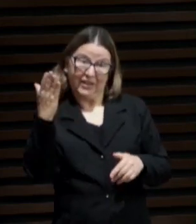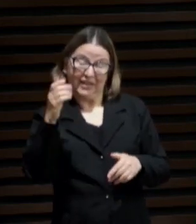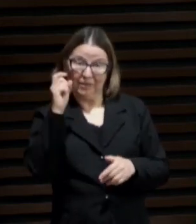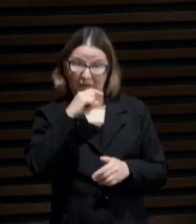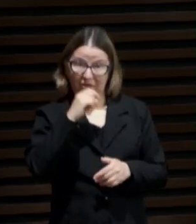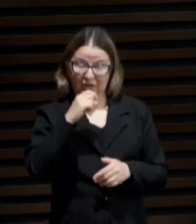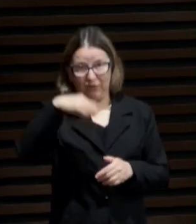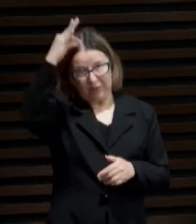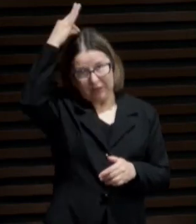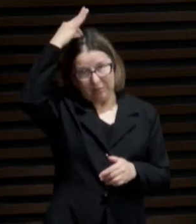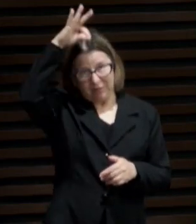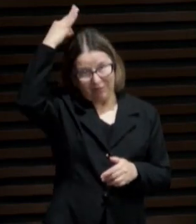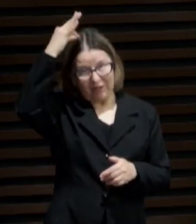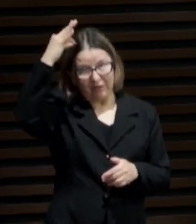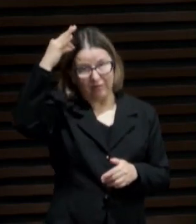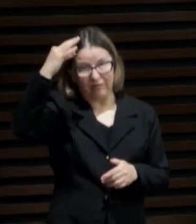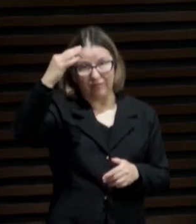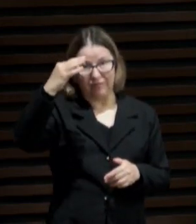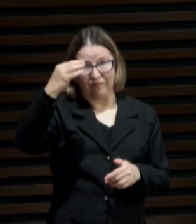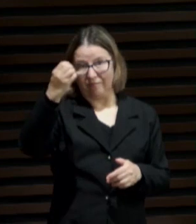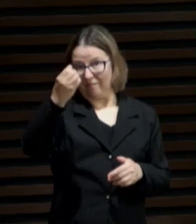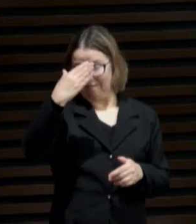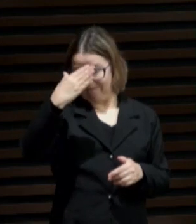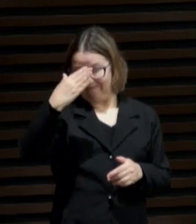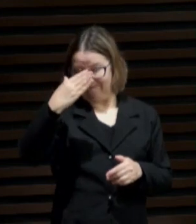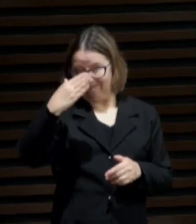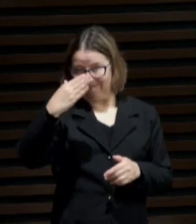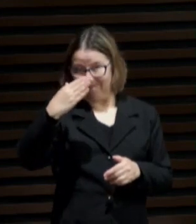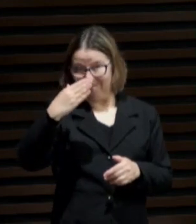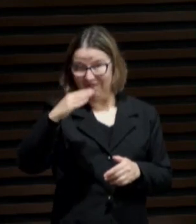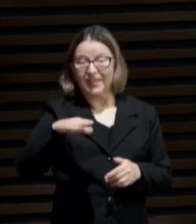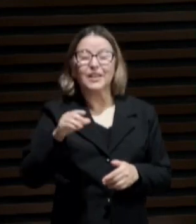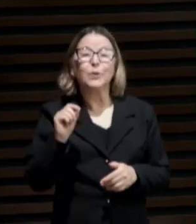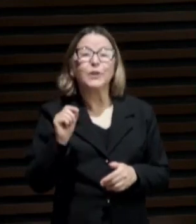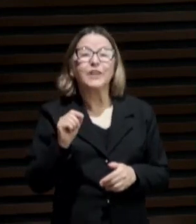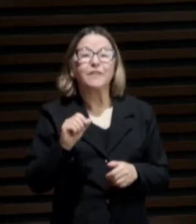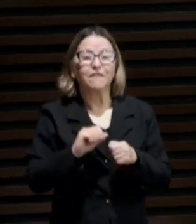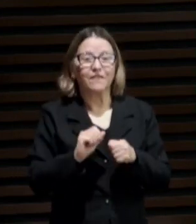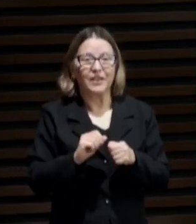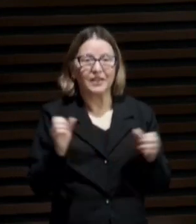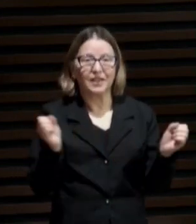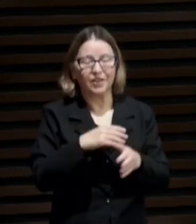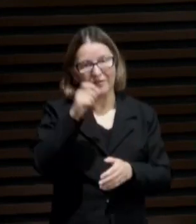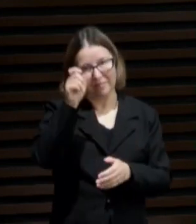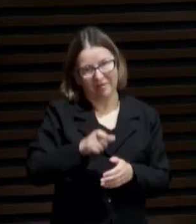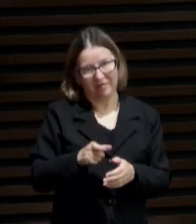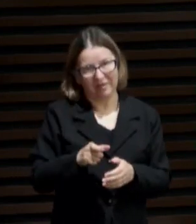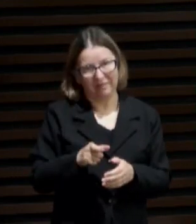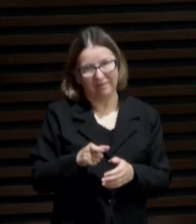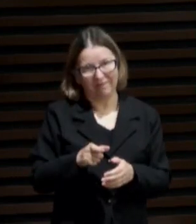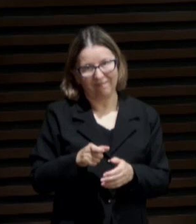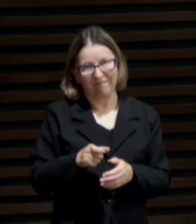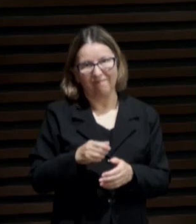e aí eu preciso ir lá e dizer, olha, é mentira, irmão, você me perdoa. Isso é um milagre que só Deus pode fazer. Enquanto Ele não fizer